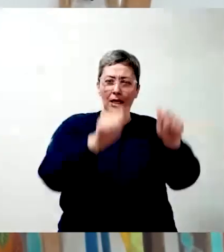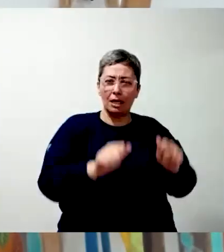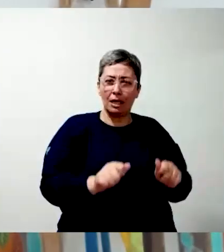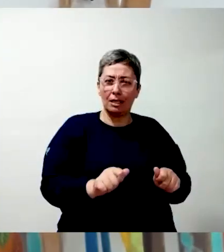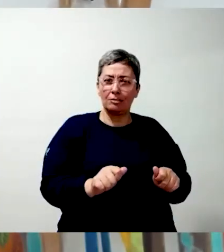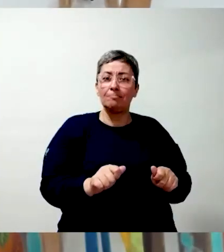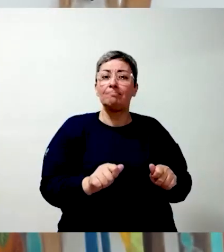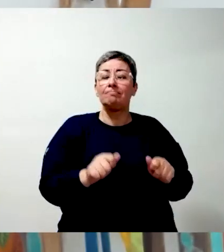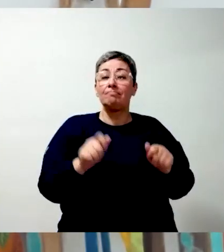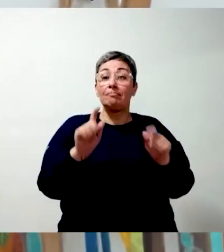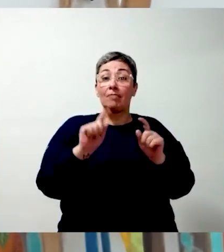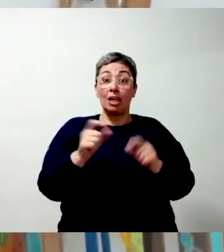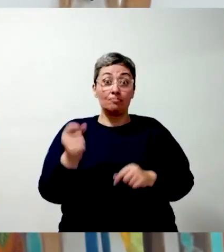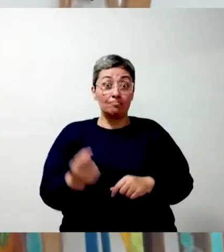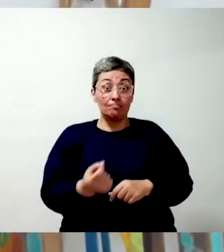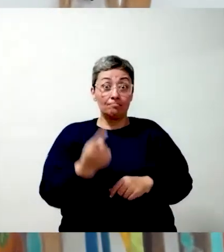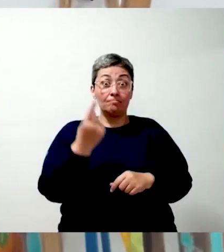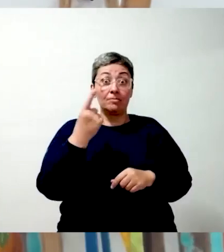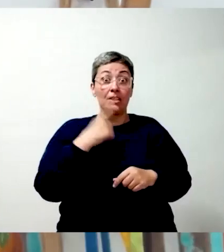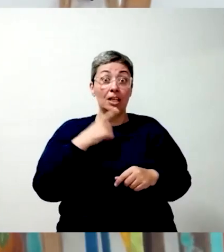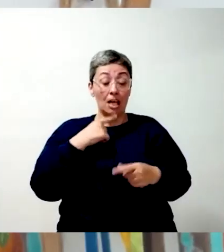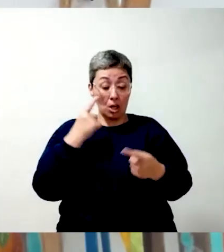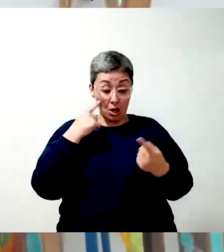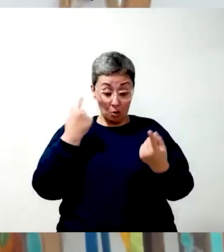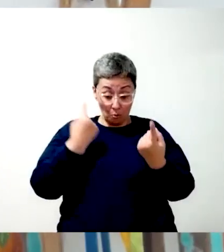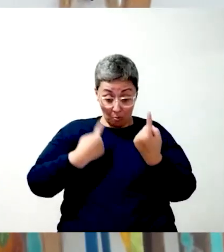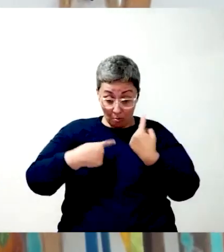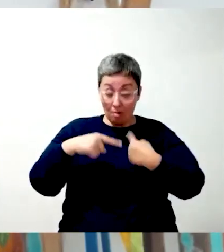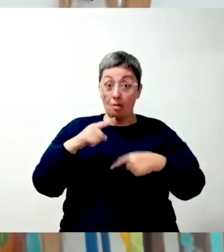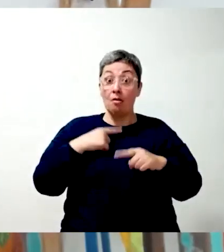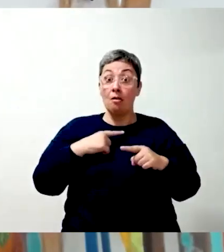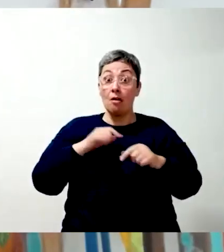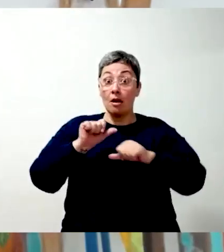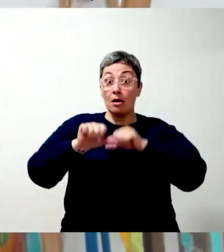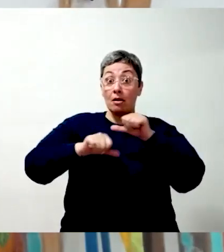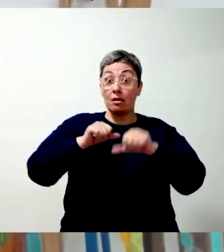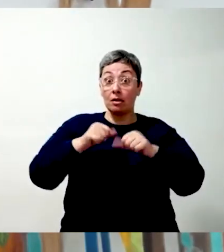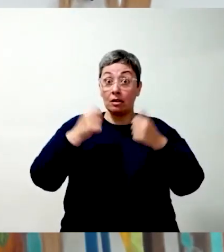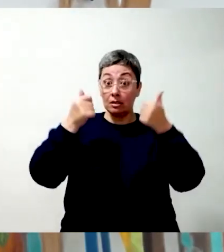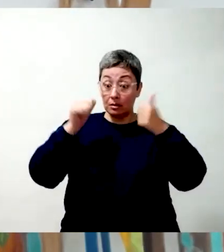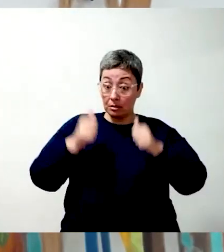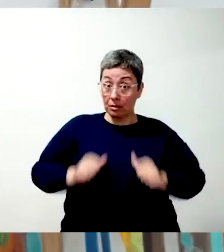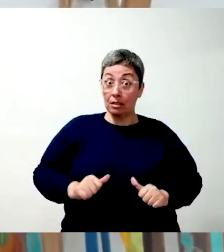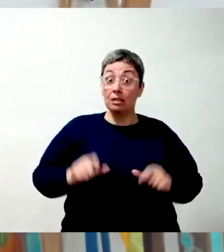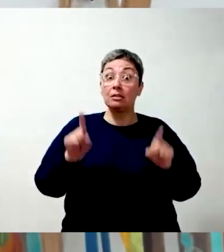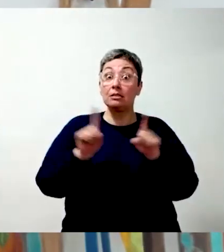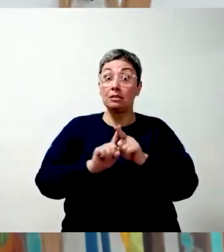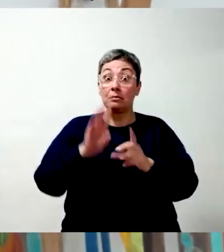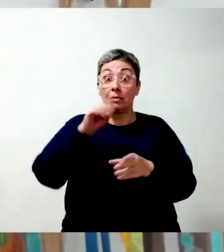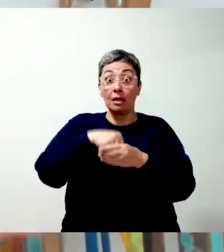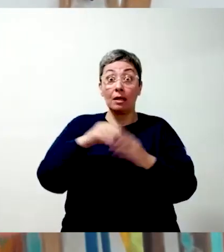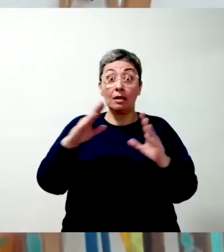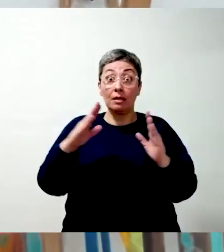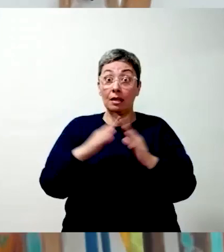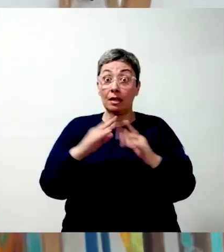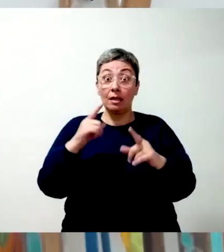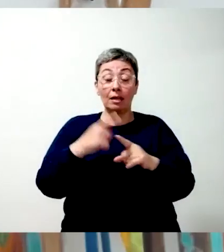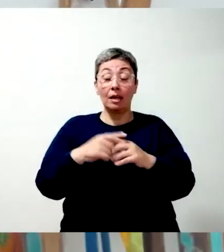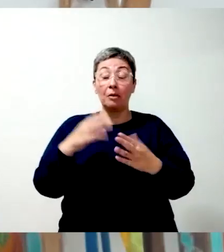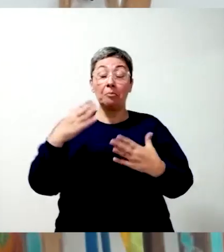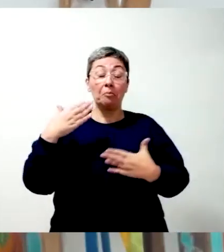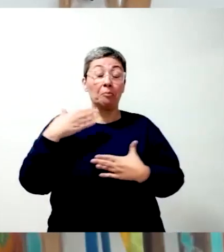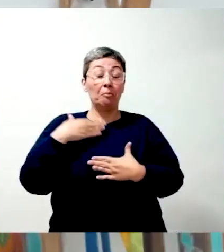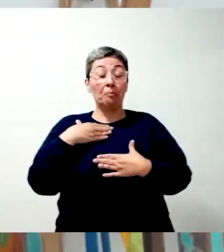muitas imagens. De repente eu me transformei numa das imagens daquela